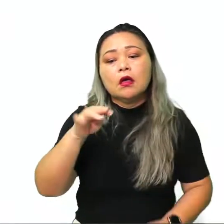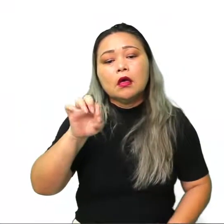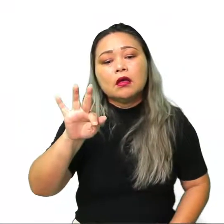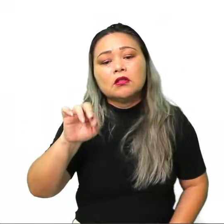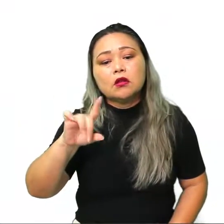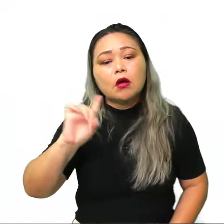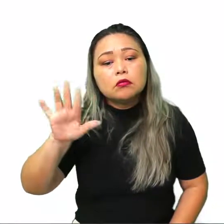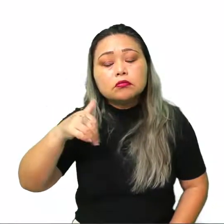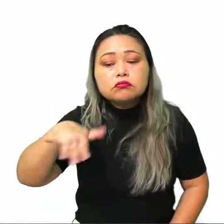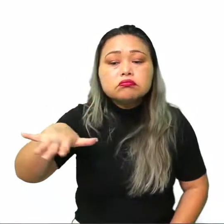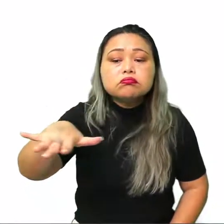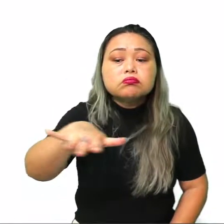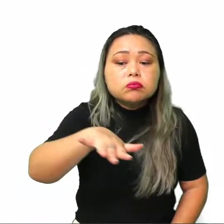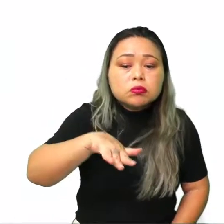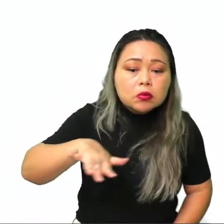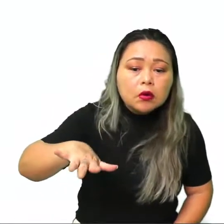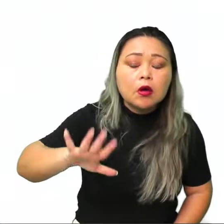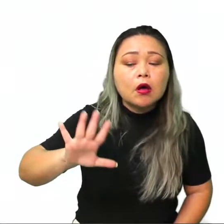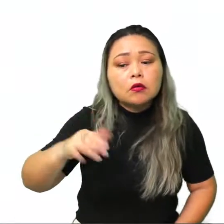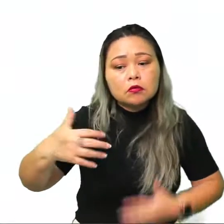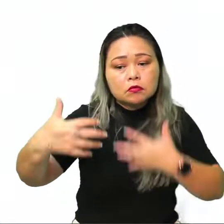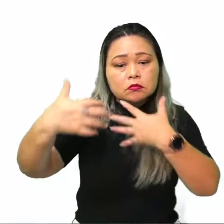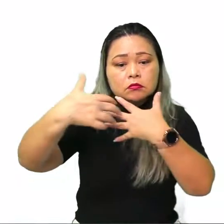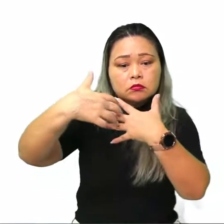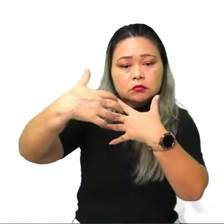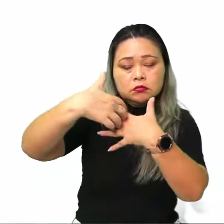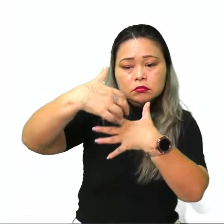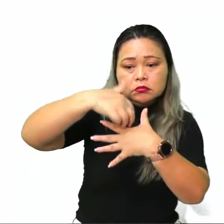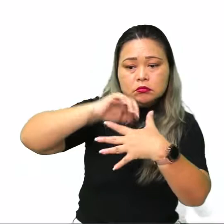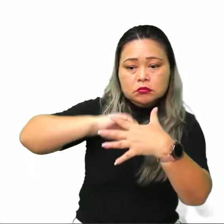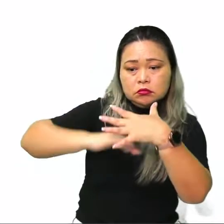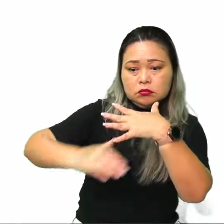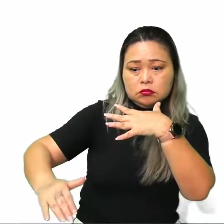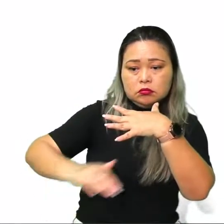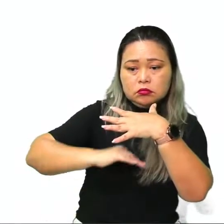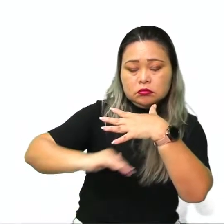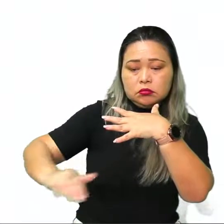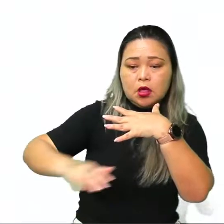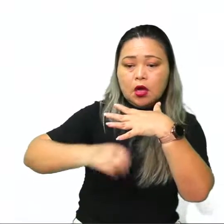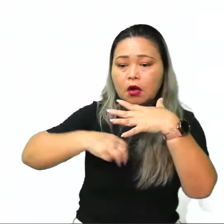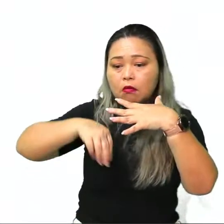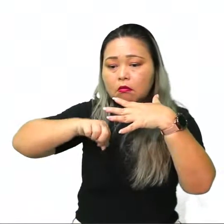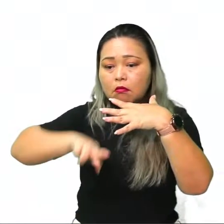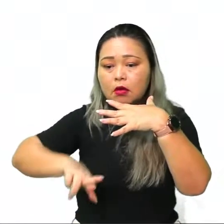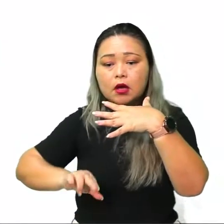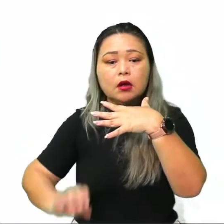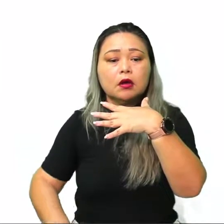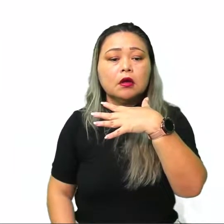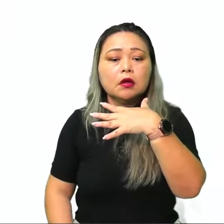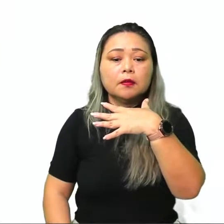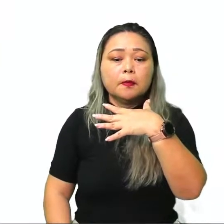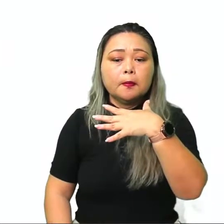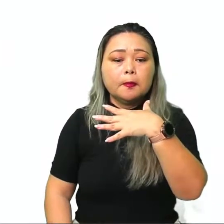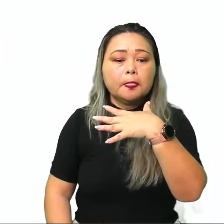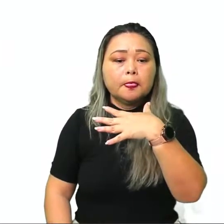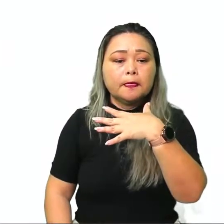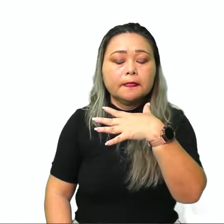devem ter surgido nessa região protegida que eles chamaram de assoalho, né, os assoalhos dos mares primitivos, tá?